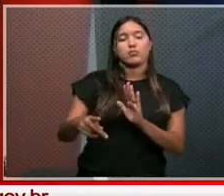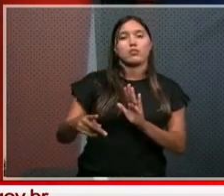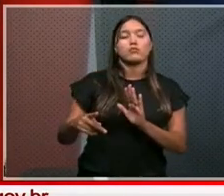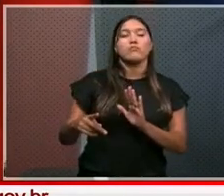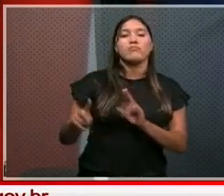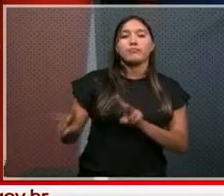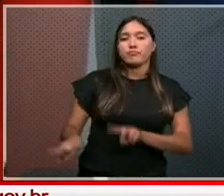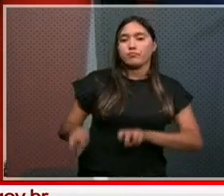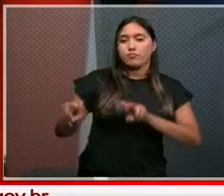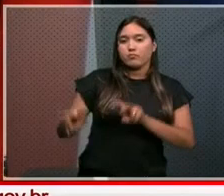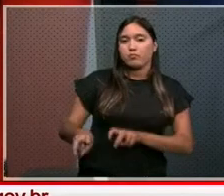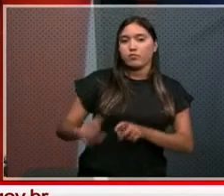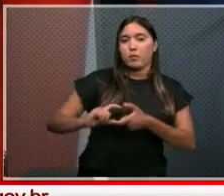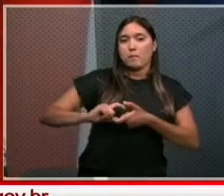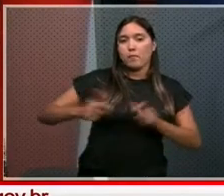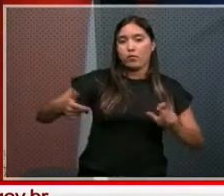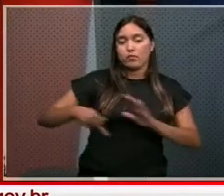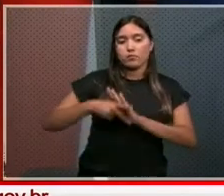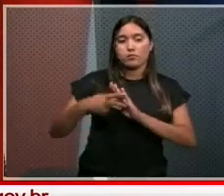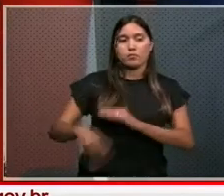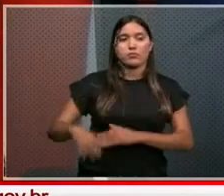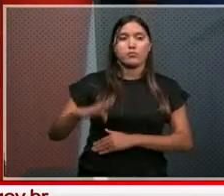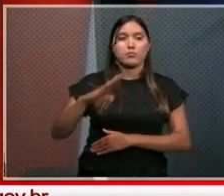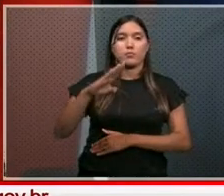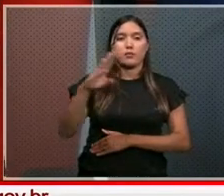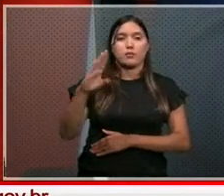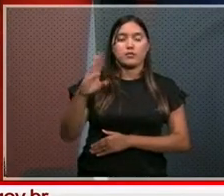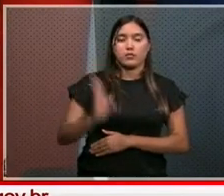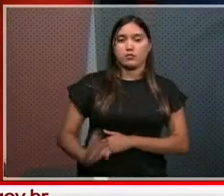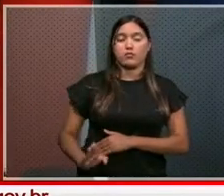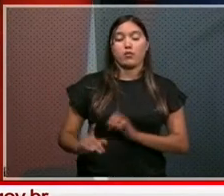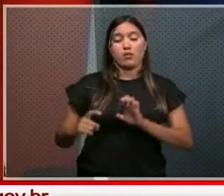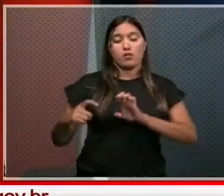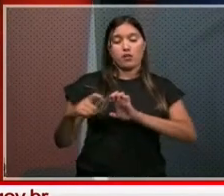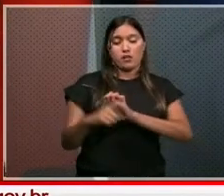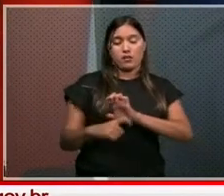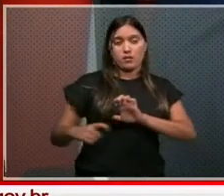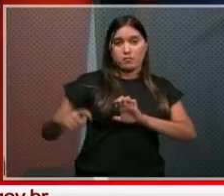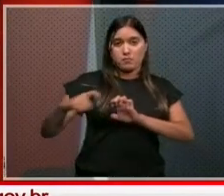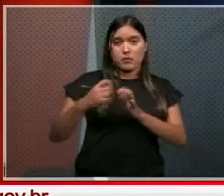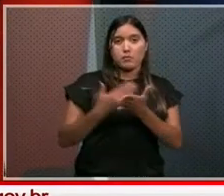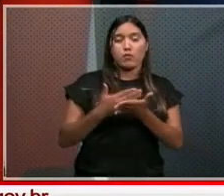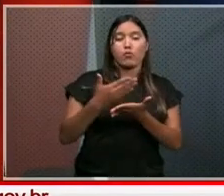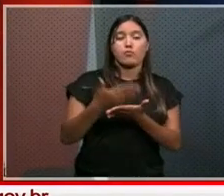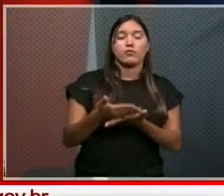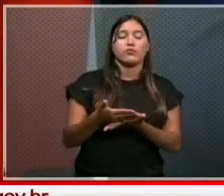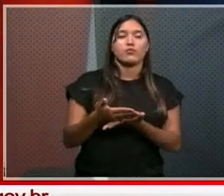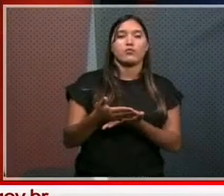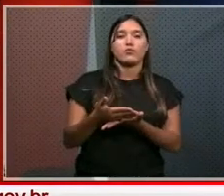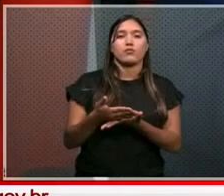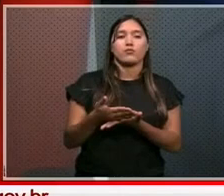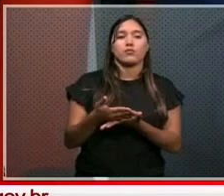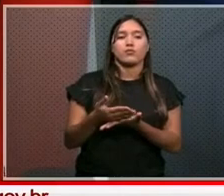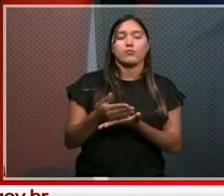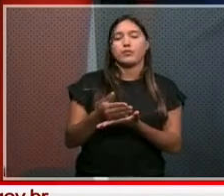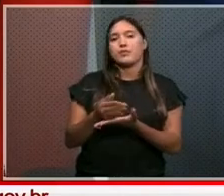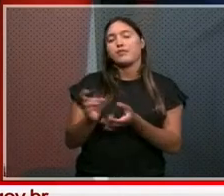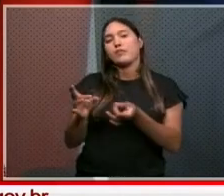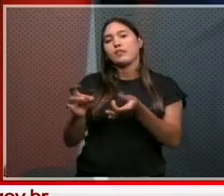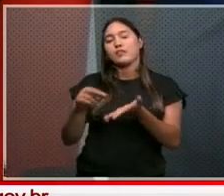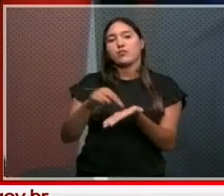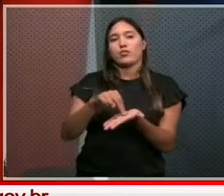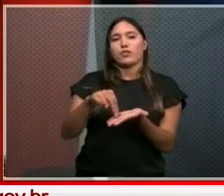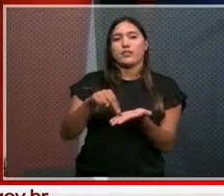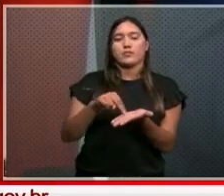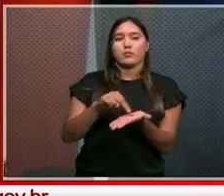a Embrapa que abriu portas para plantações de soja em larga escala e pastagens expansivas em